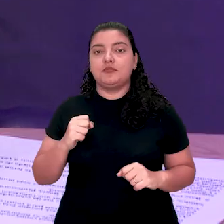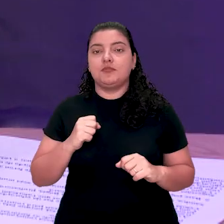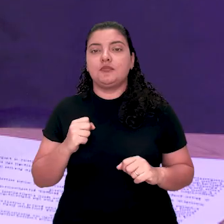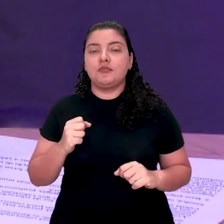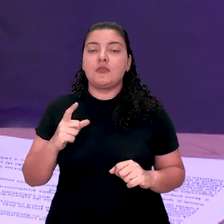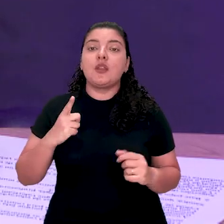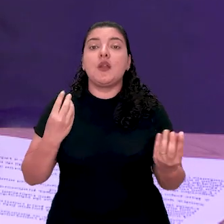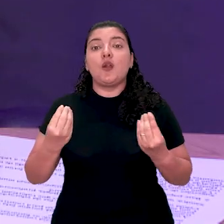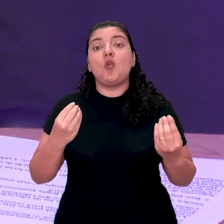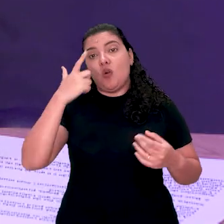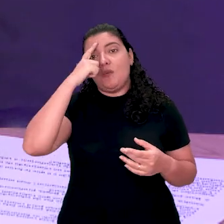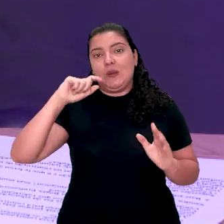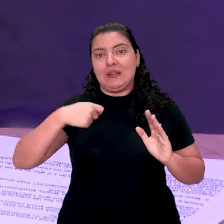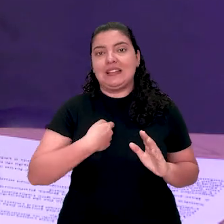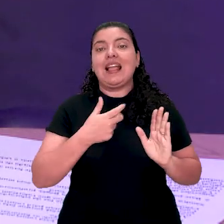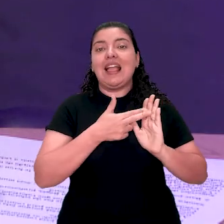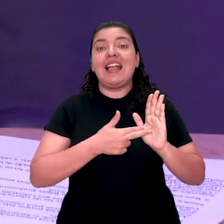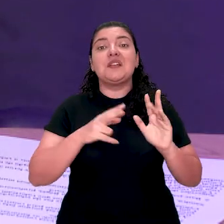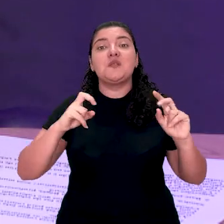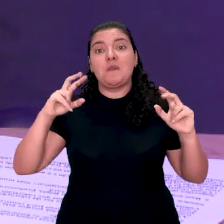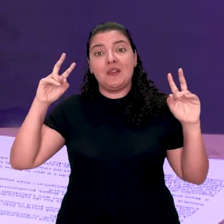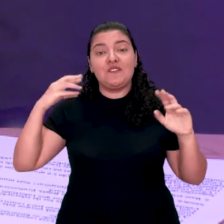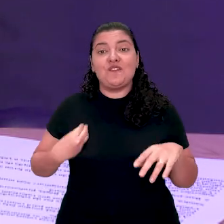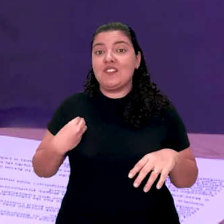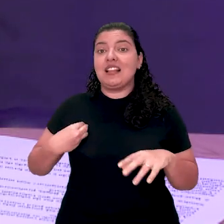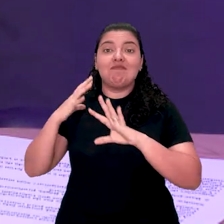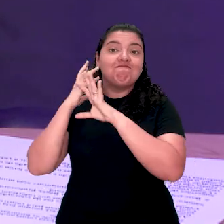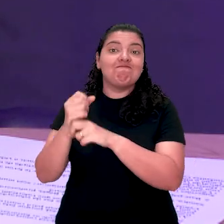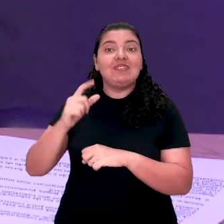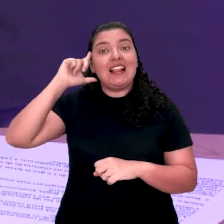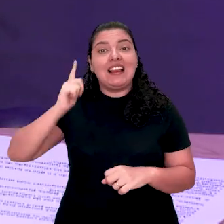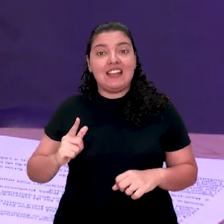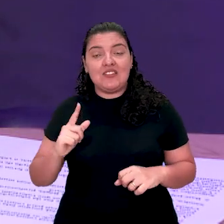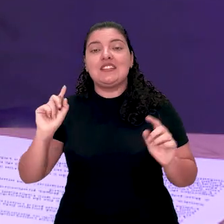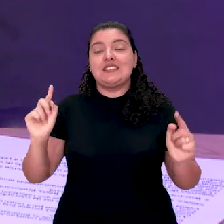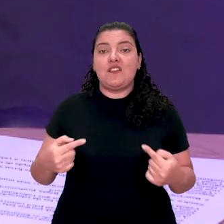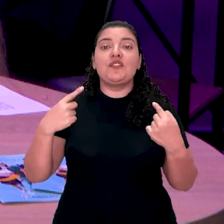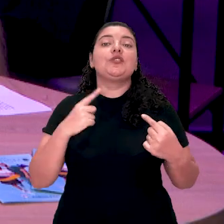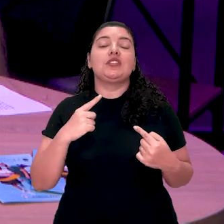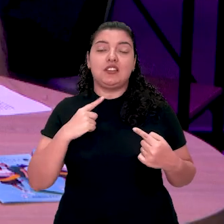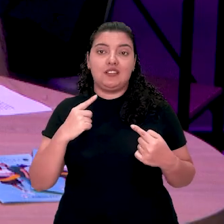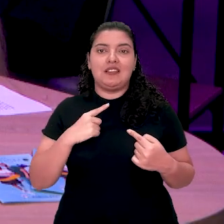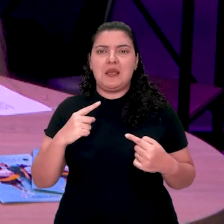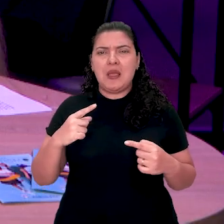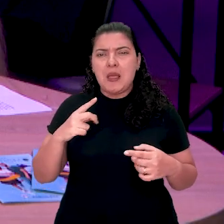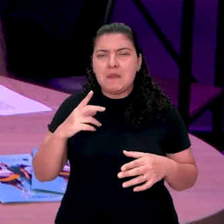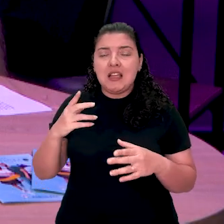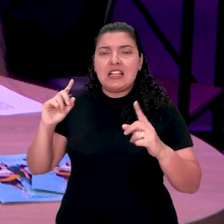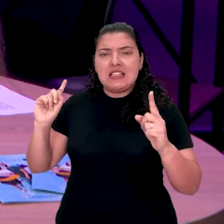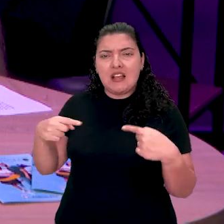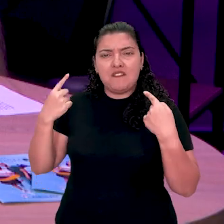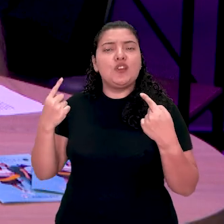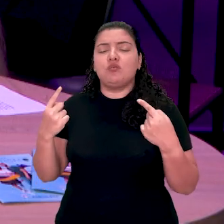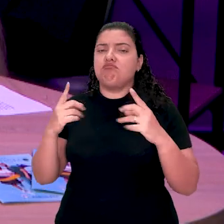um manual, como ser Lívia. Eu disse, só viver o que eu vivi. É verdade. E os desafios que você superou, que não foram pequenos, né? Porque